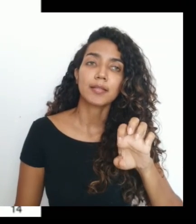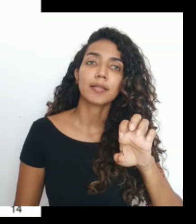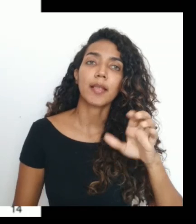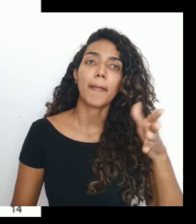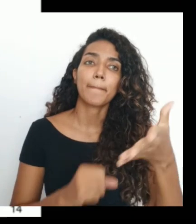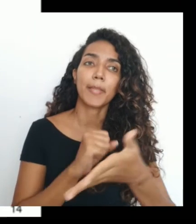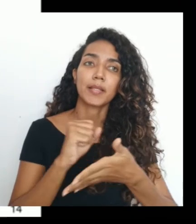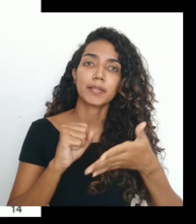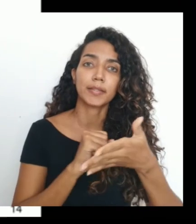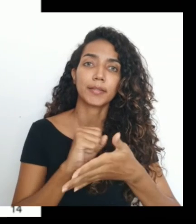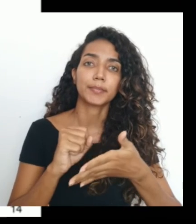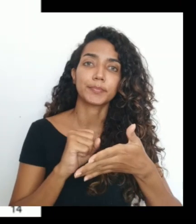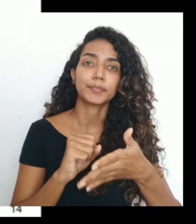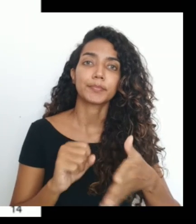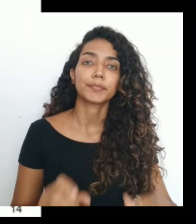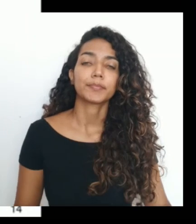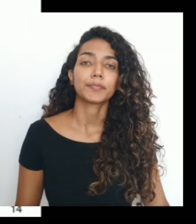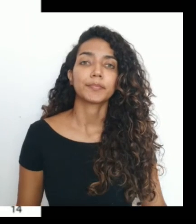e